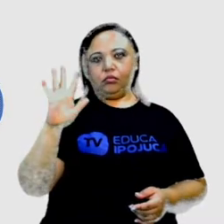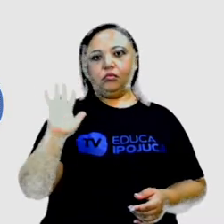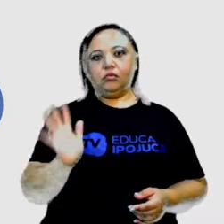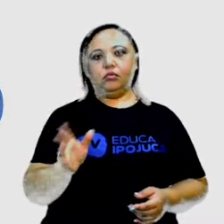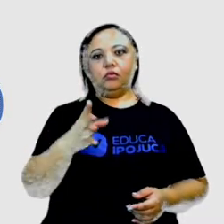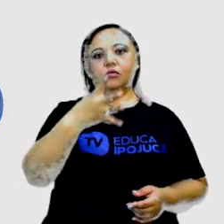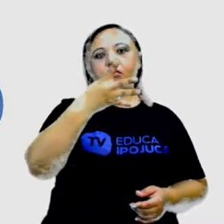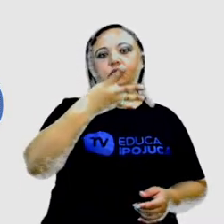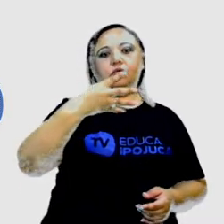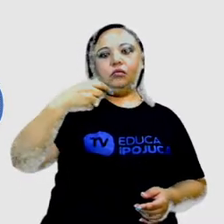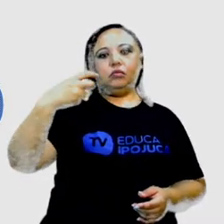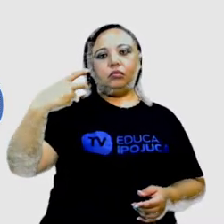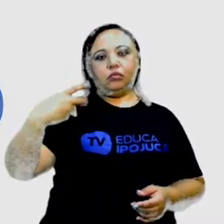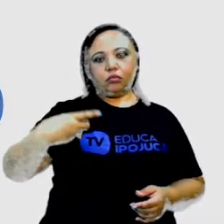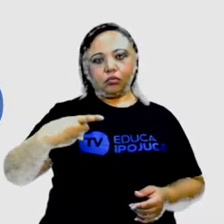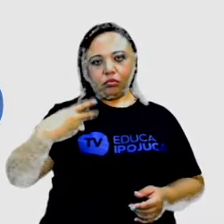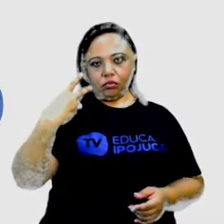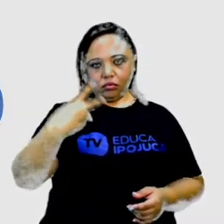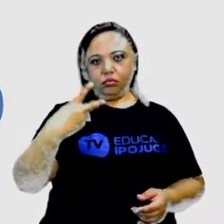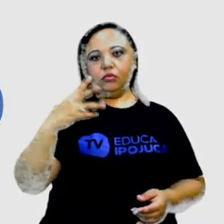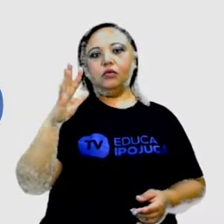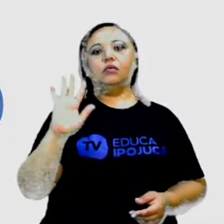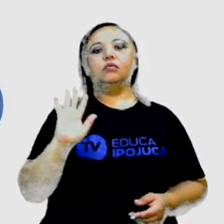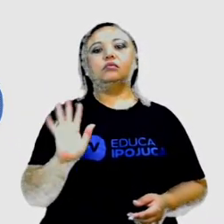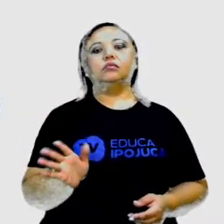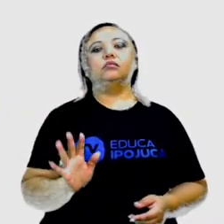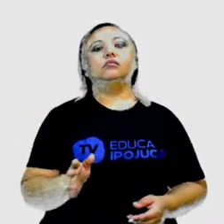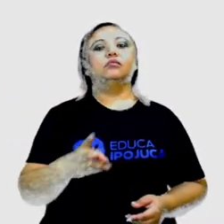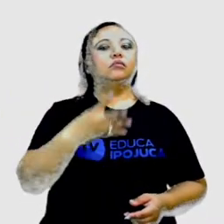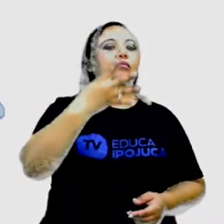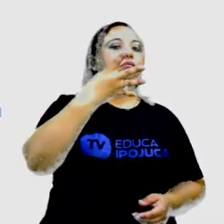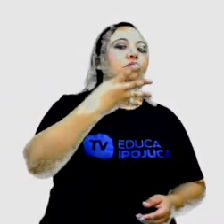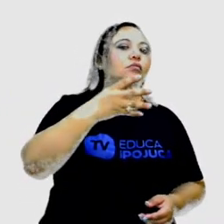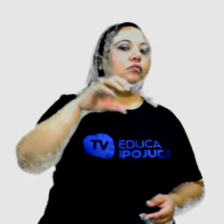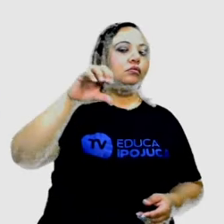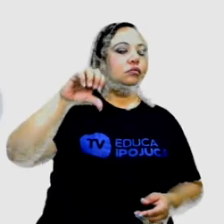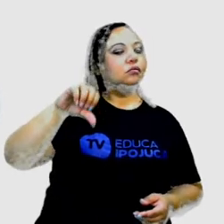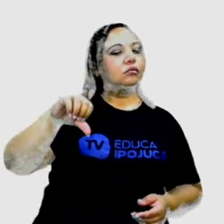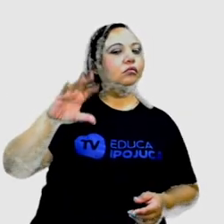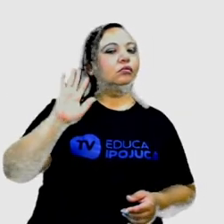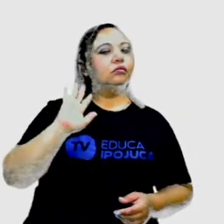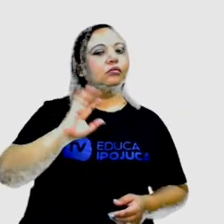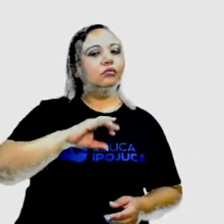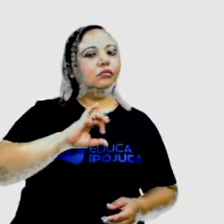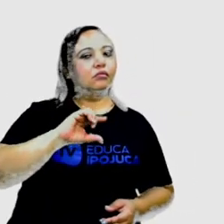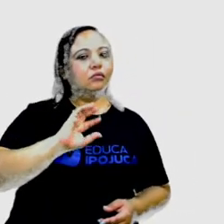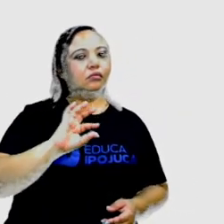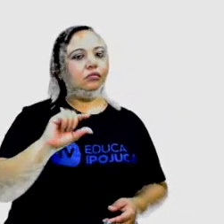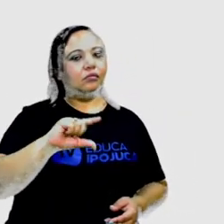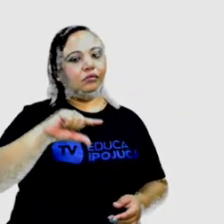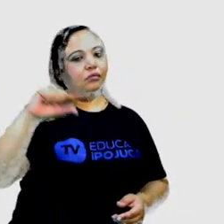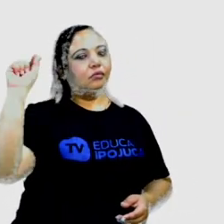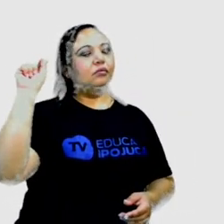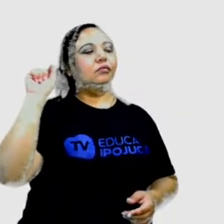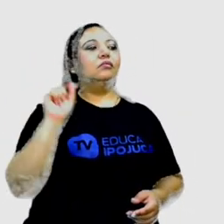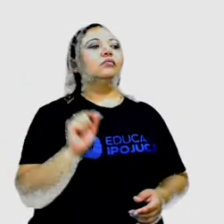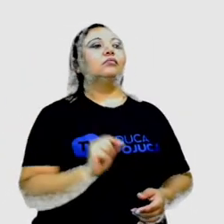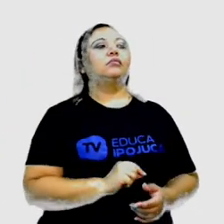também, 42 foi, mas 49 está aí. Então, tchau 49. Pois